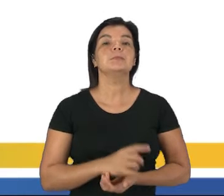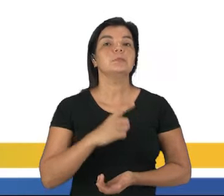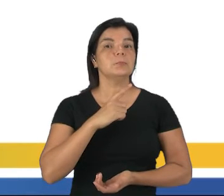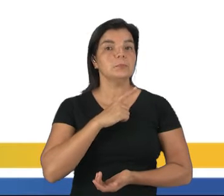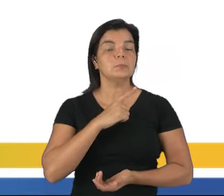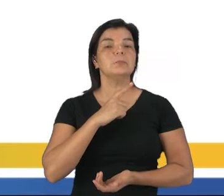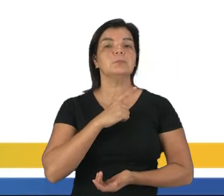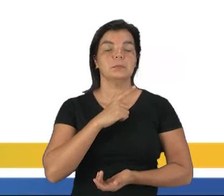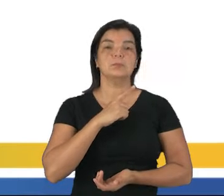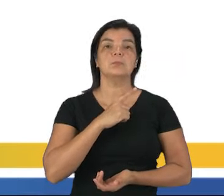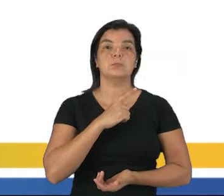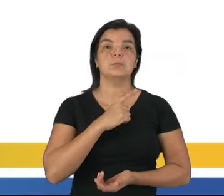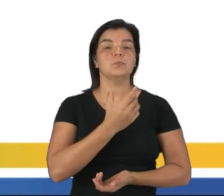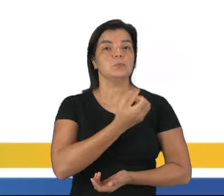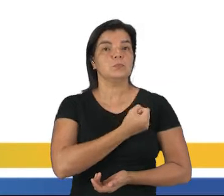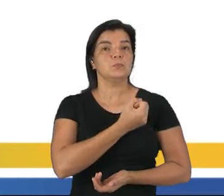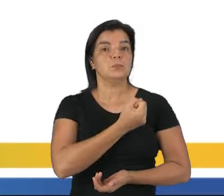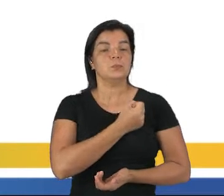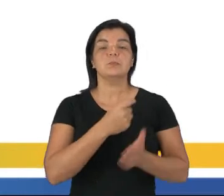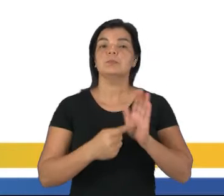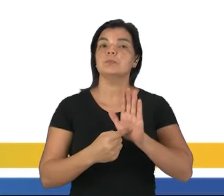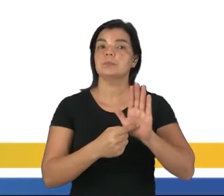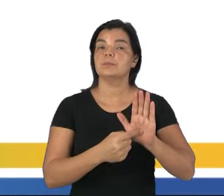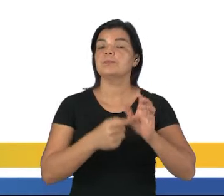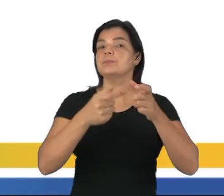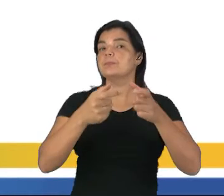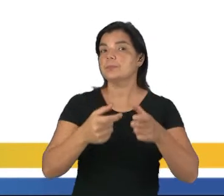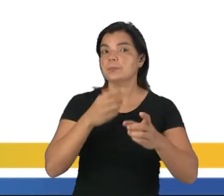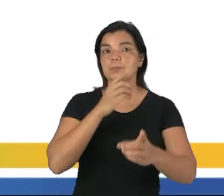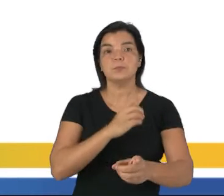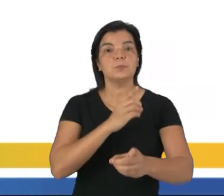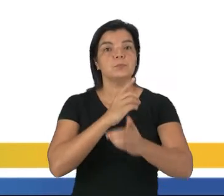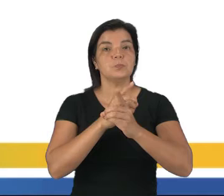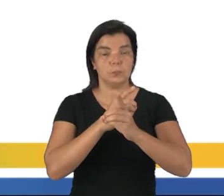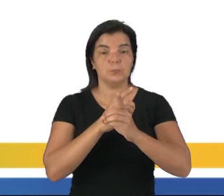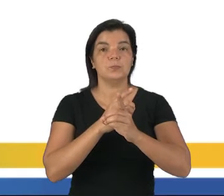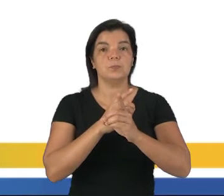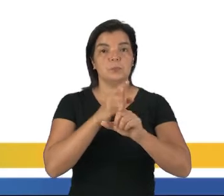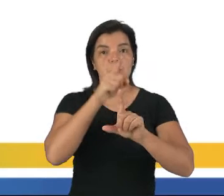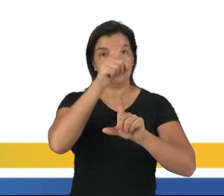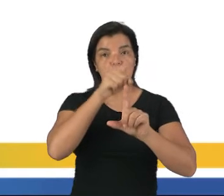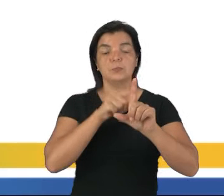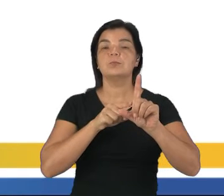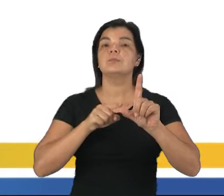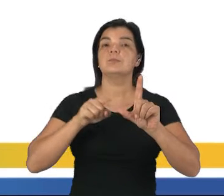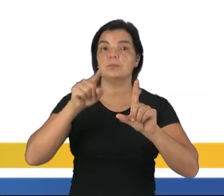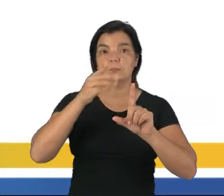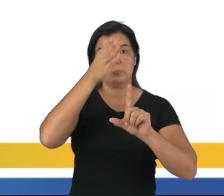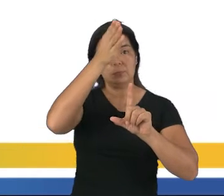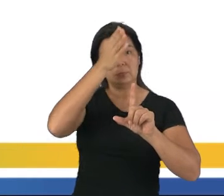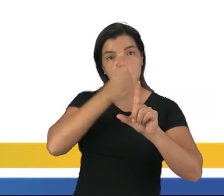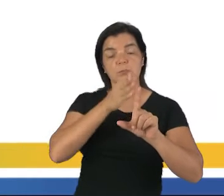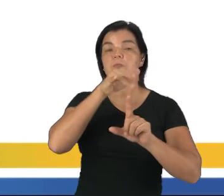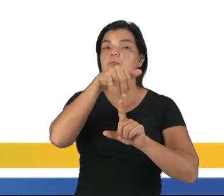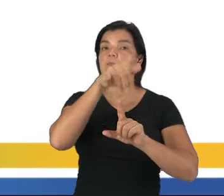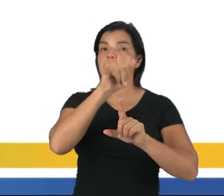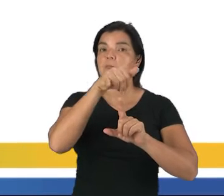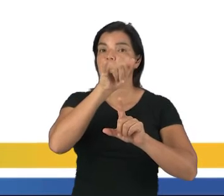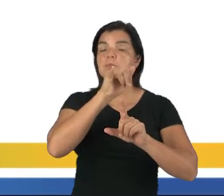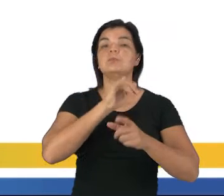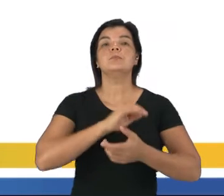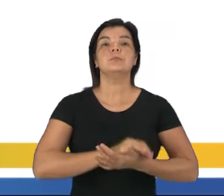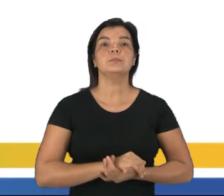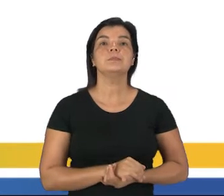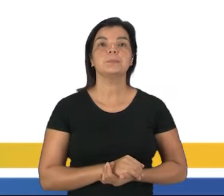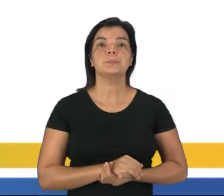ele vai ser ali um número que vai indicar onde eu vou localizar no eixo vertical, no eixo do